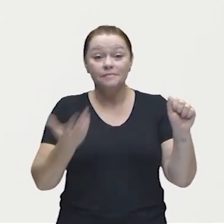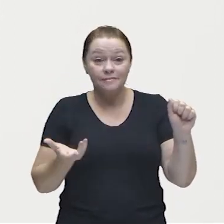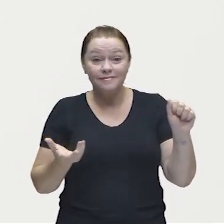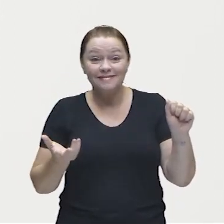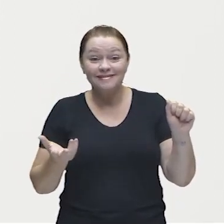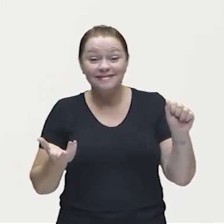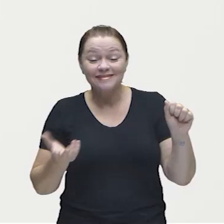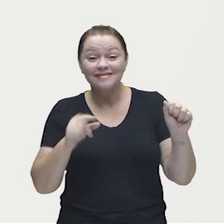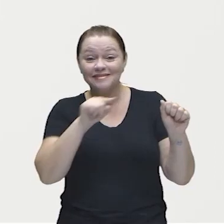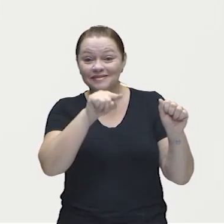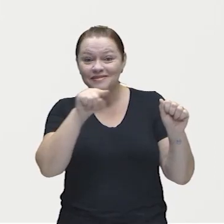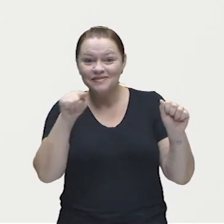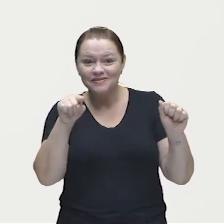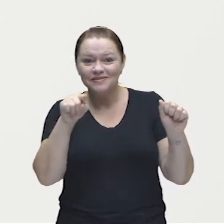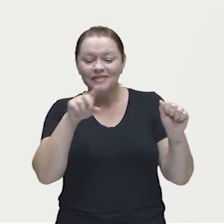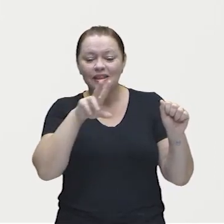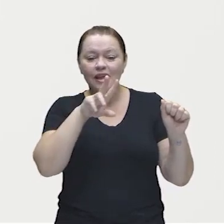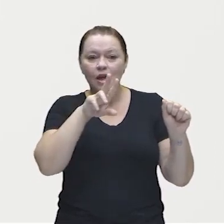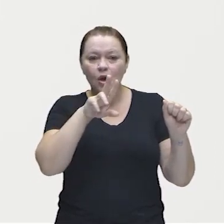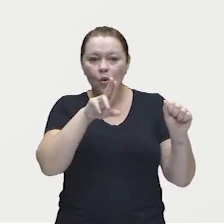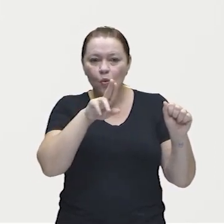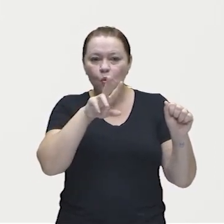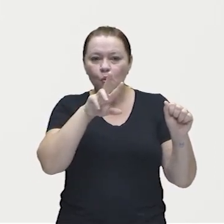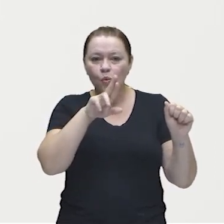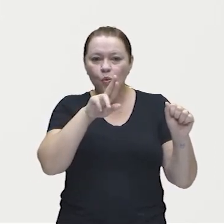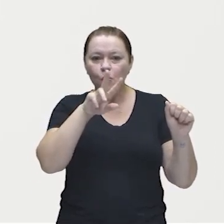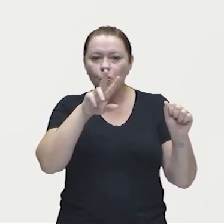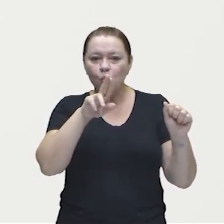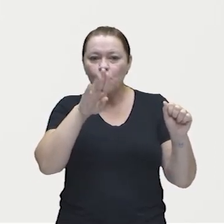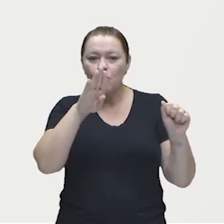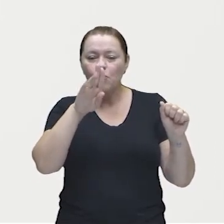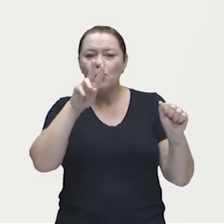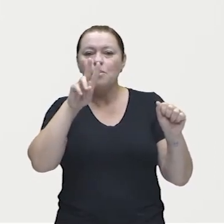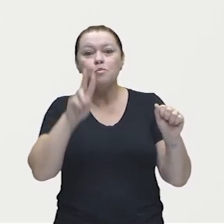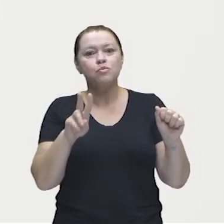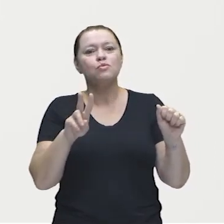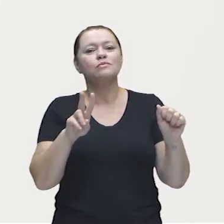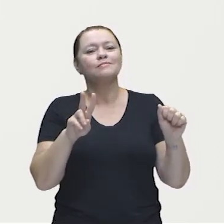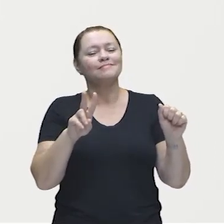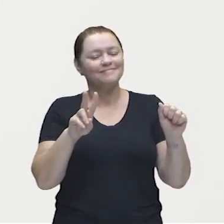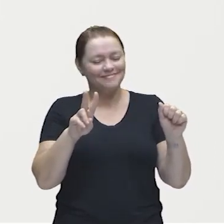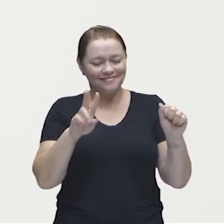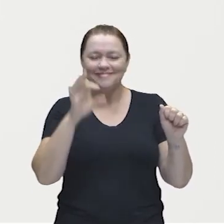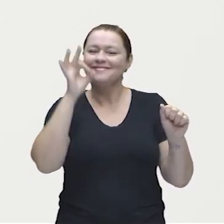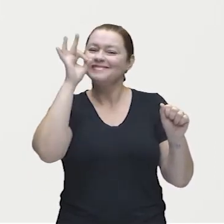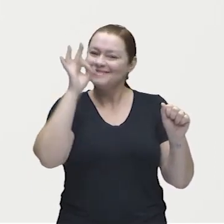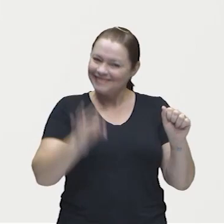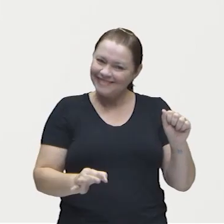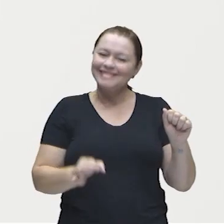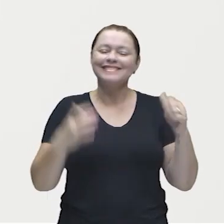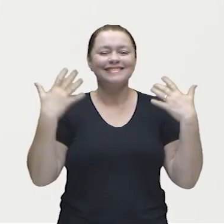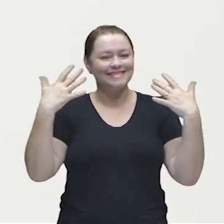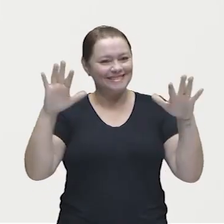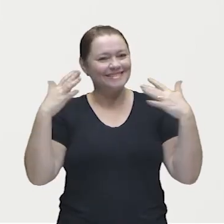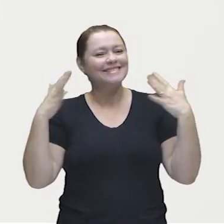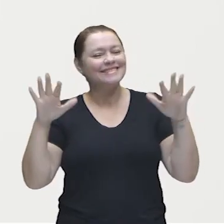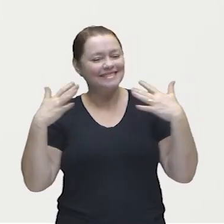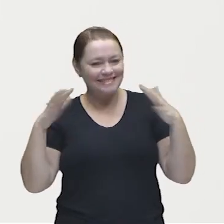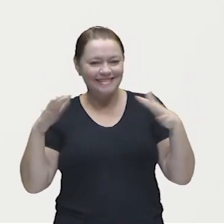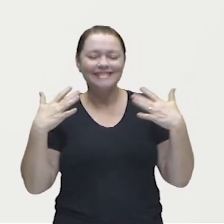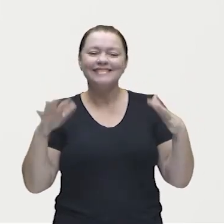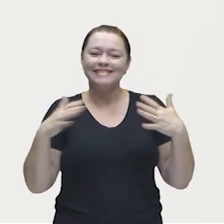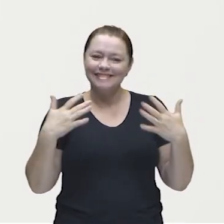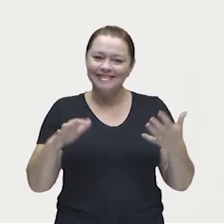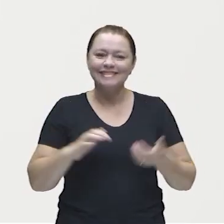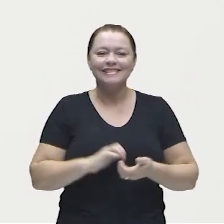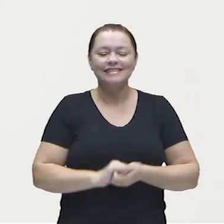Quem escreveu ou respondeu urubu, acertou! Muito bem!